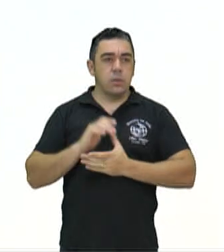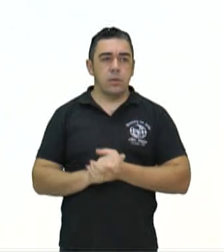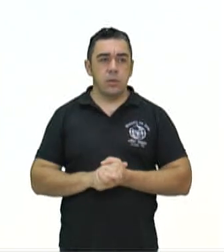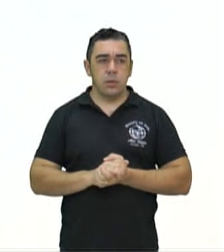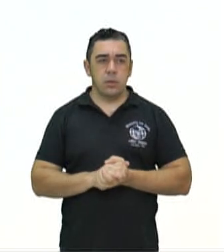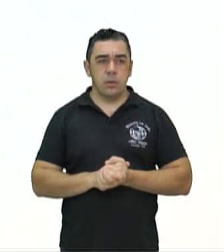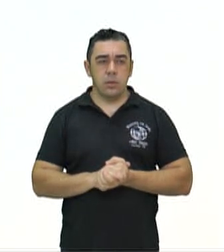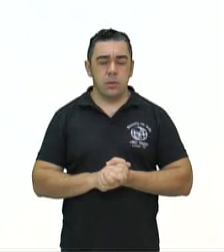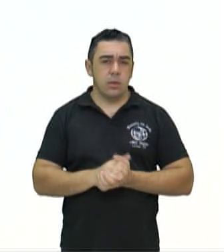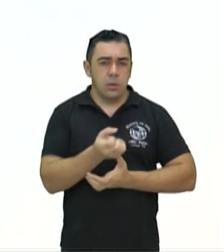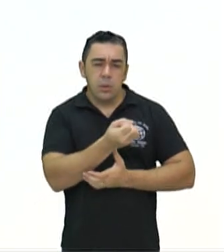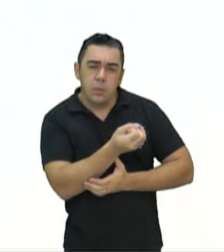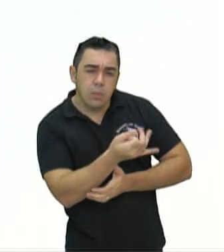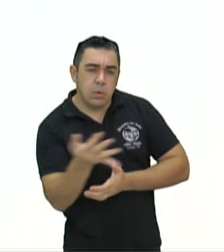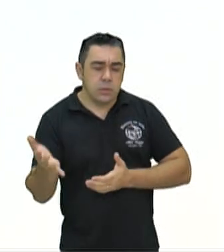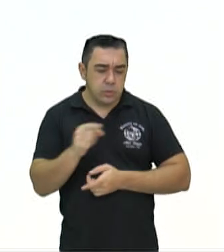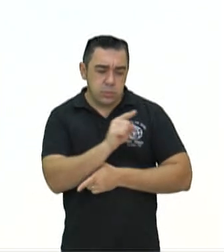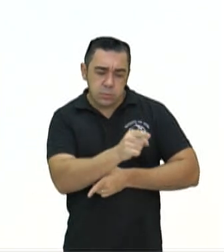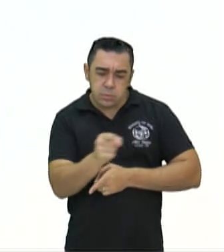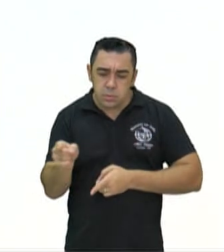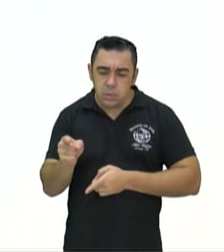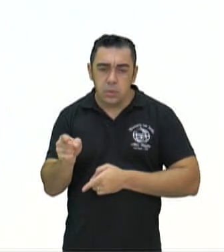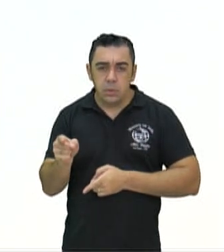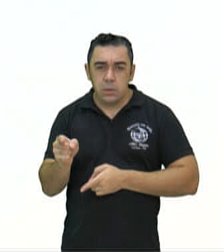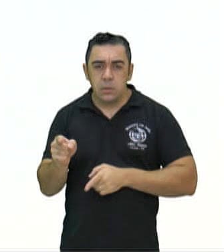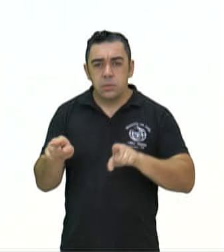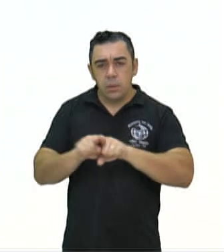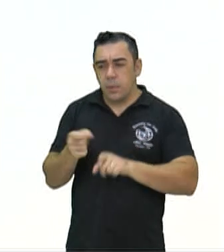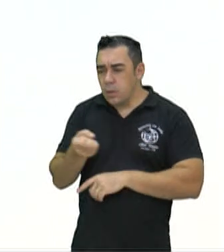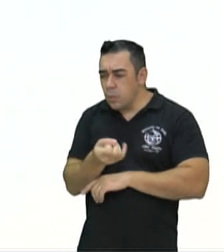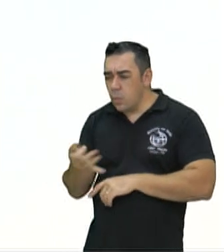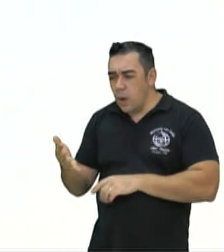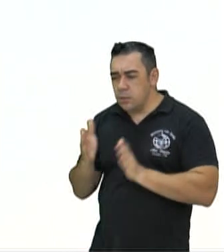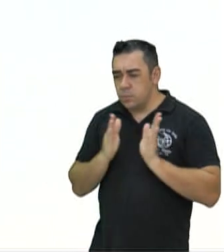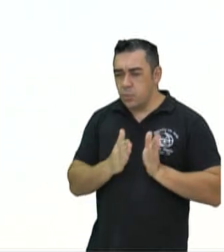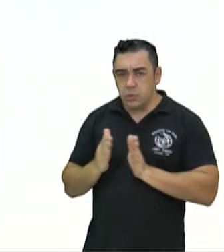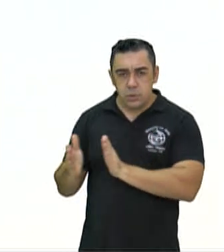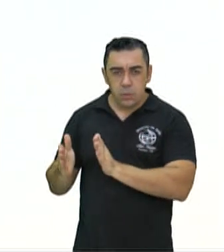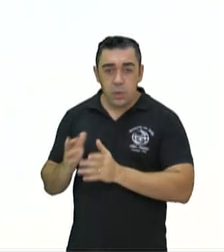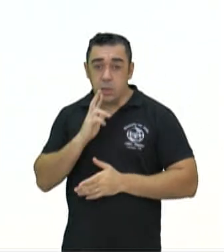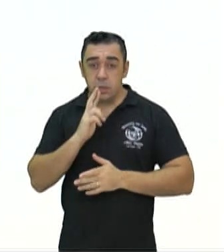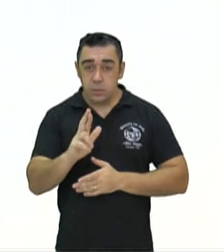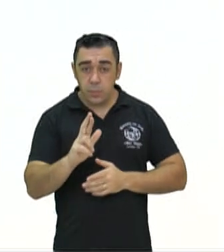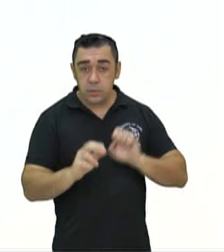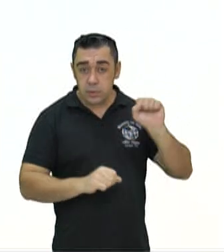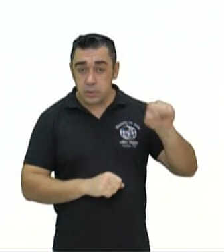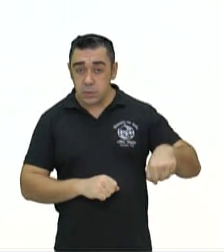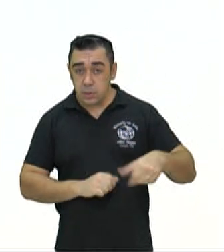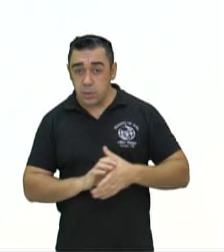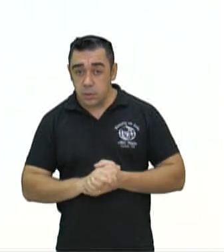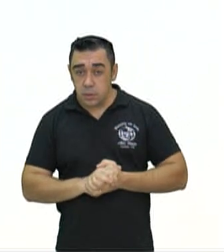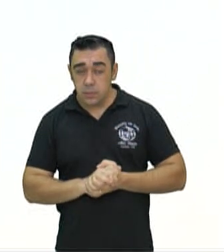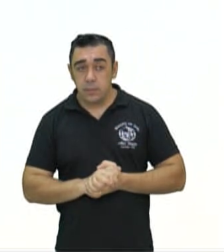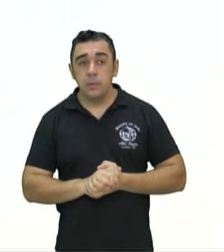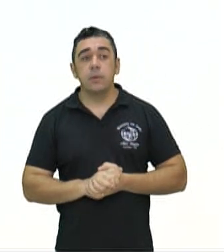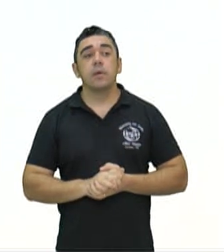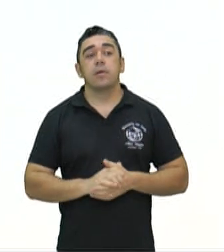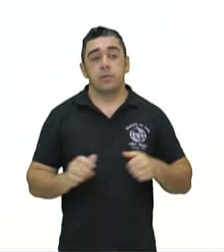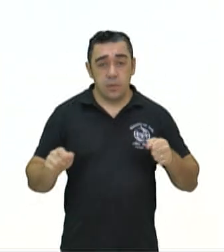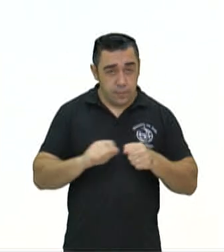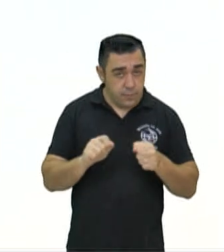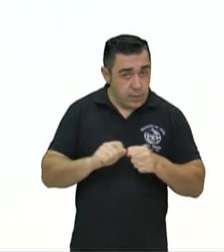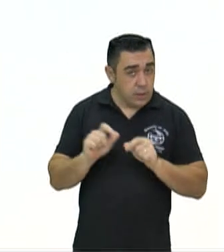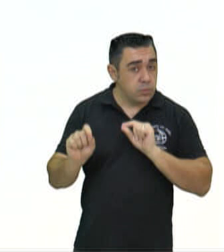O número de objetos é igual ao número de posições? Se a resposta for sim, eu vou